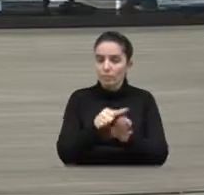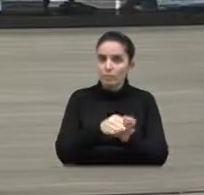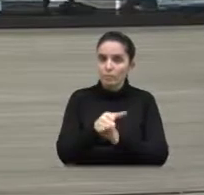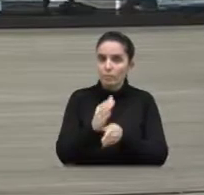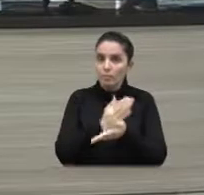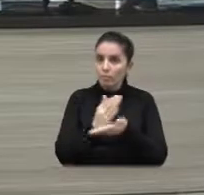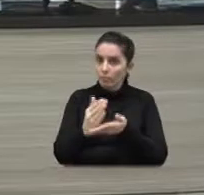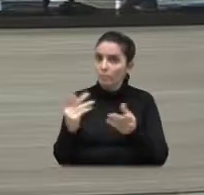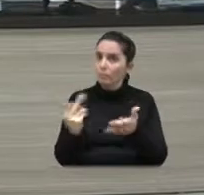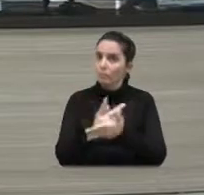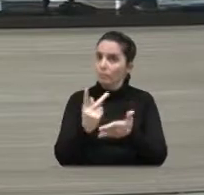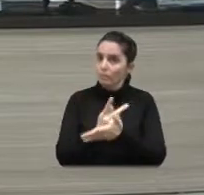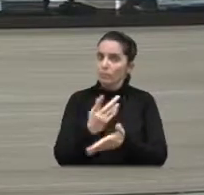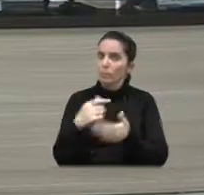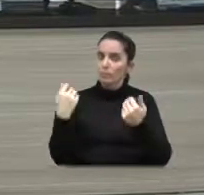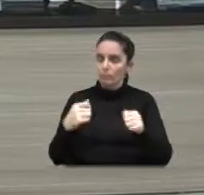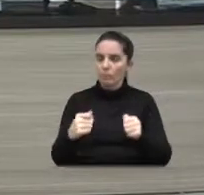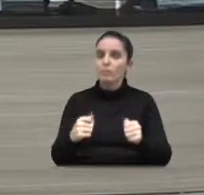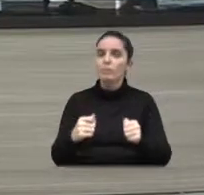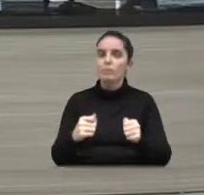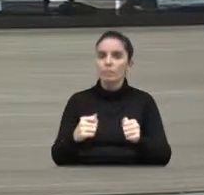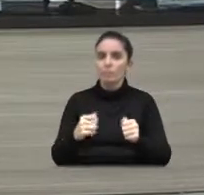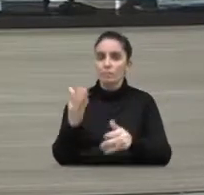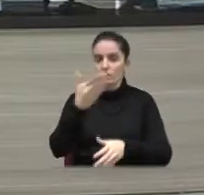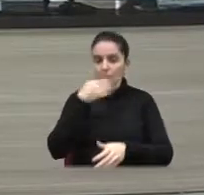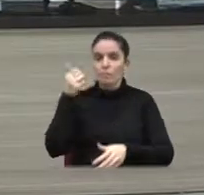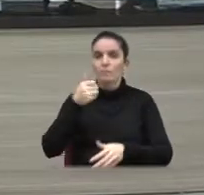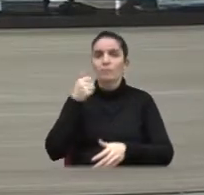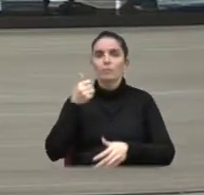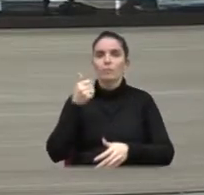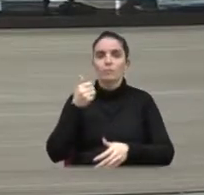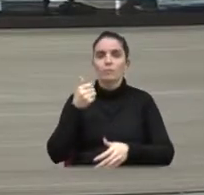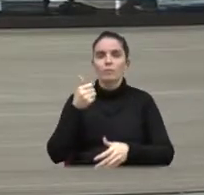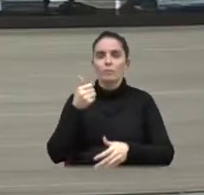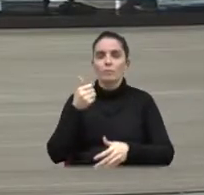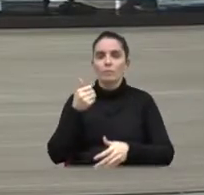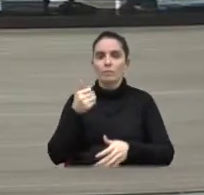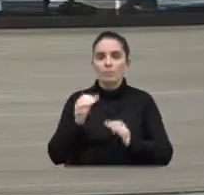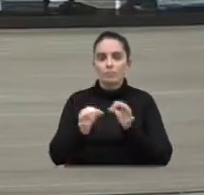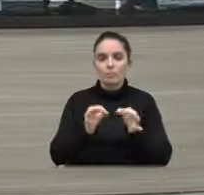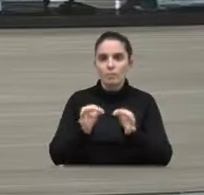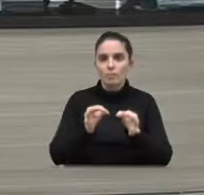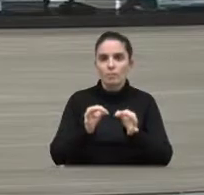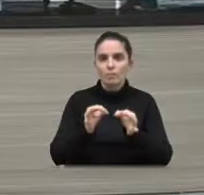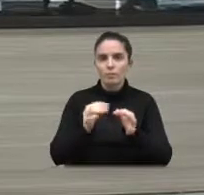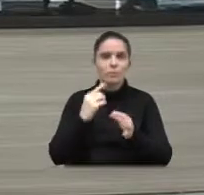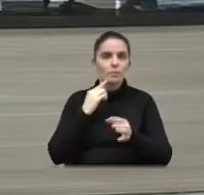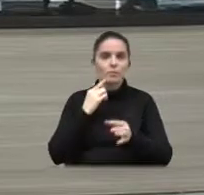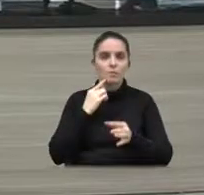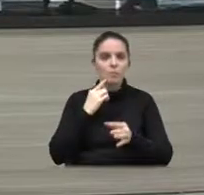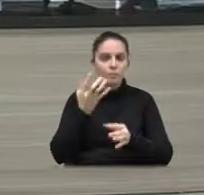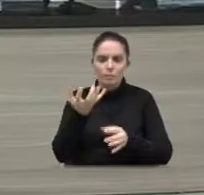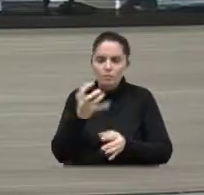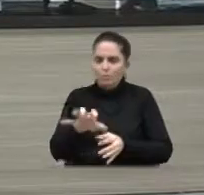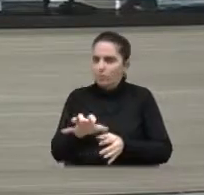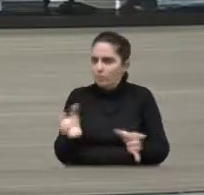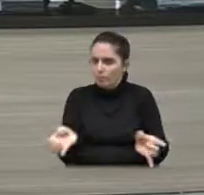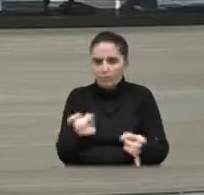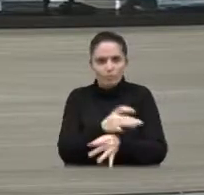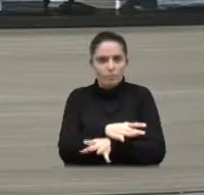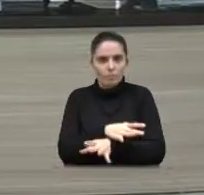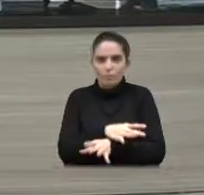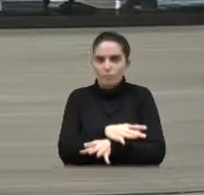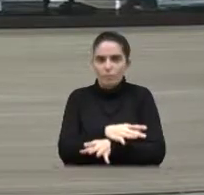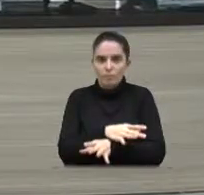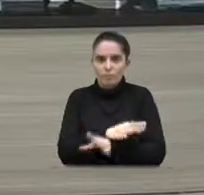sim, como a senhora disse. Nós temos que trabalhar para consertá-lo. Também não quero que se extingua. Também não quero, como a doutora Mayra falou, não quero